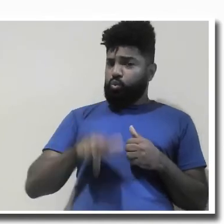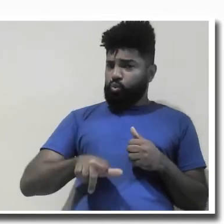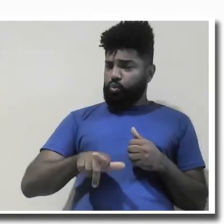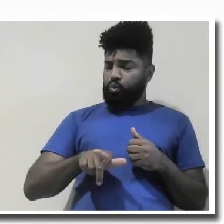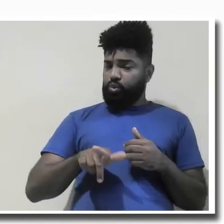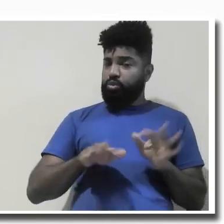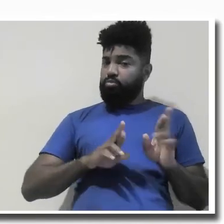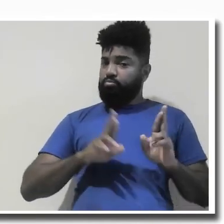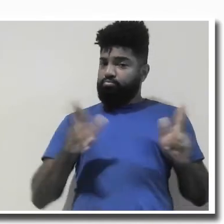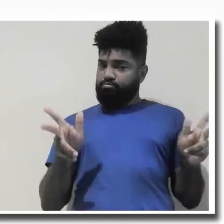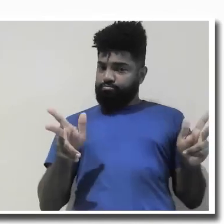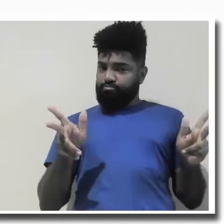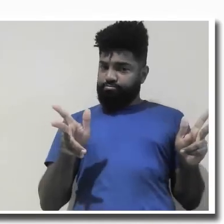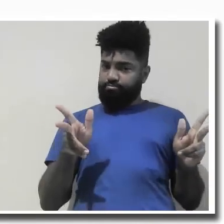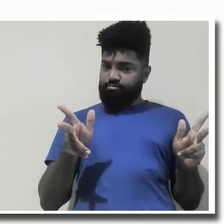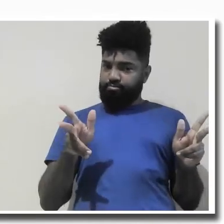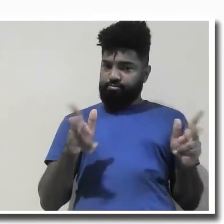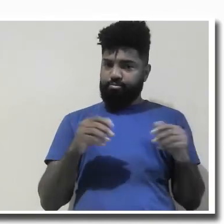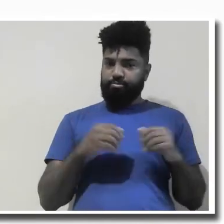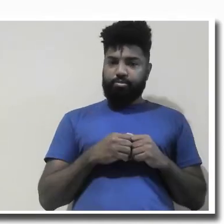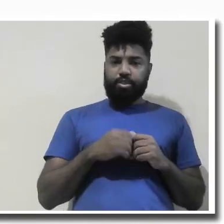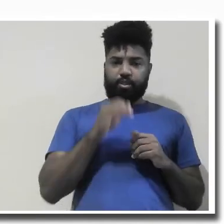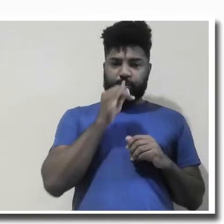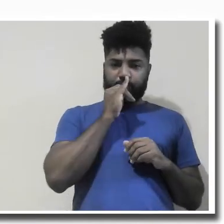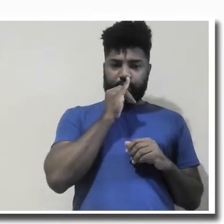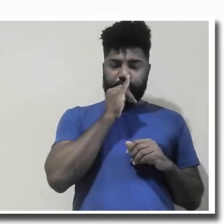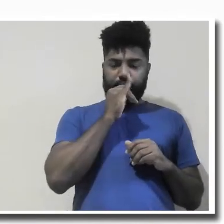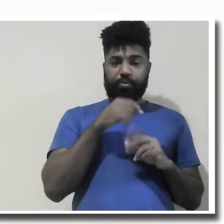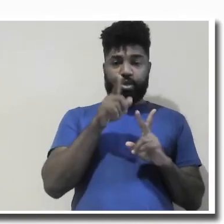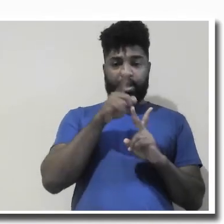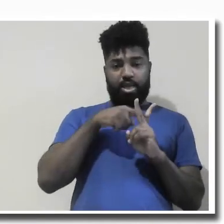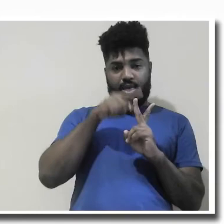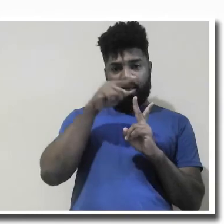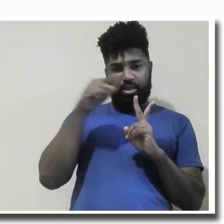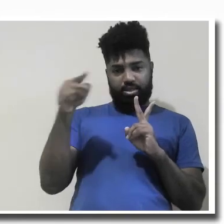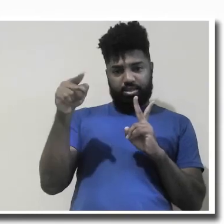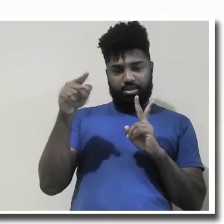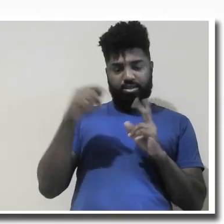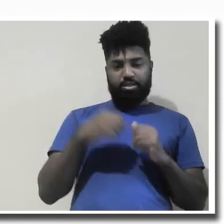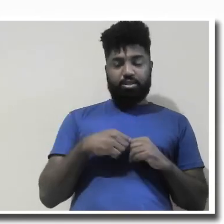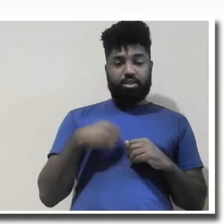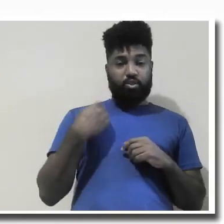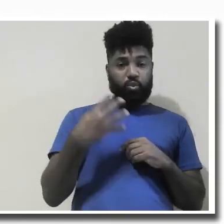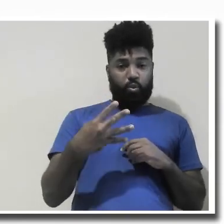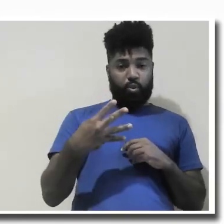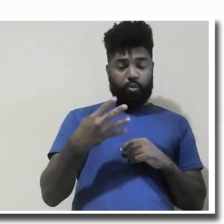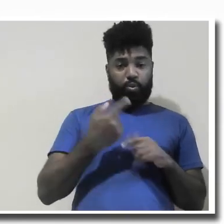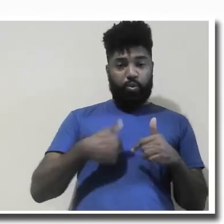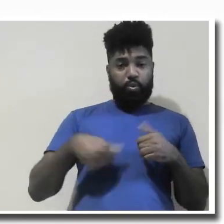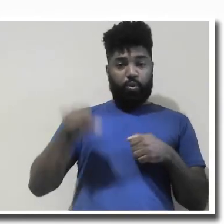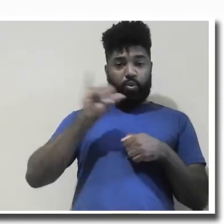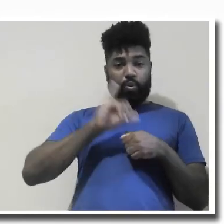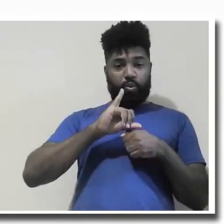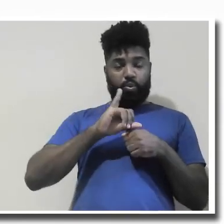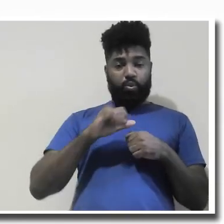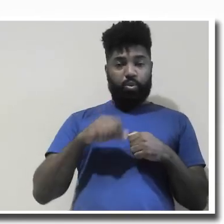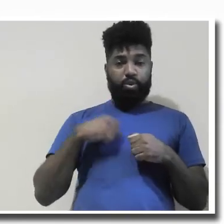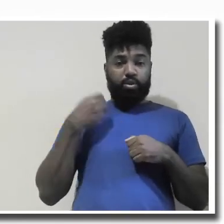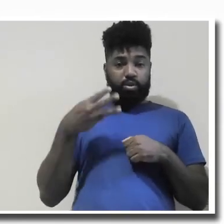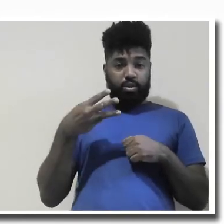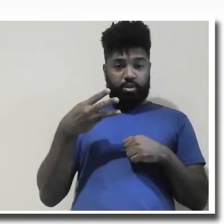de outra forma, como raiz quadrada de 4 elevado ao